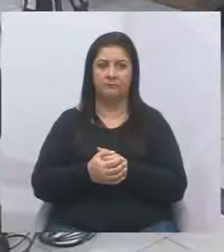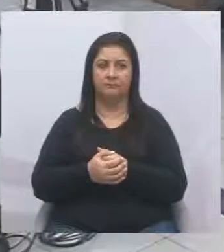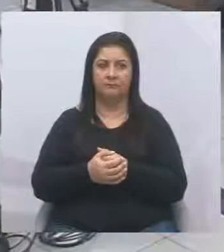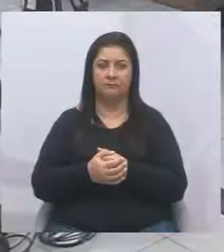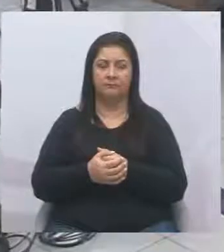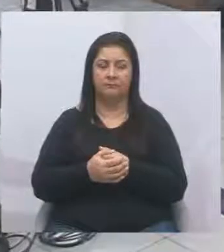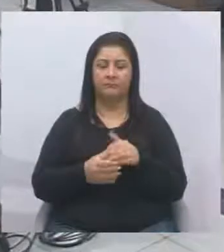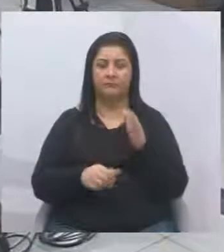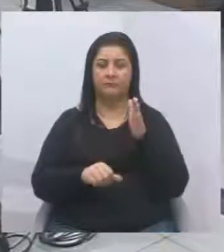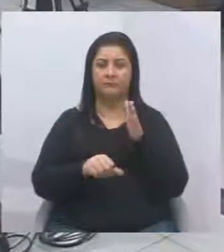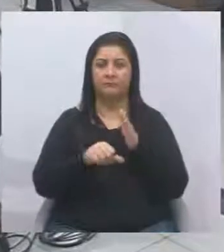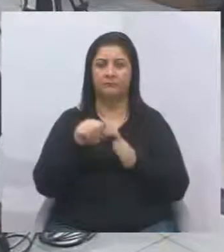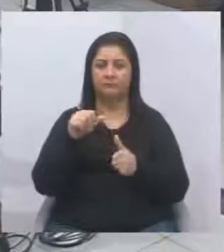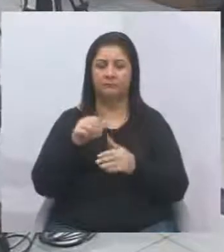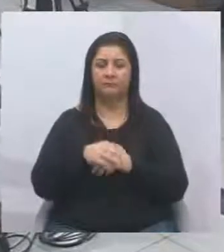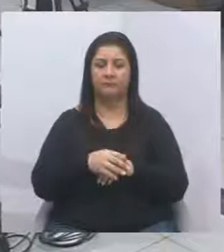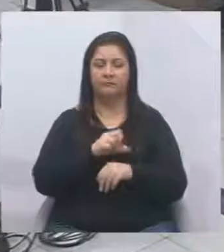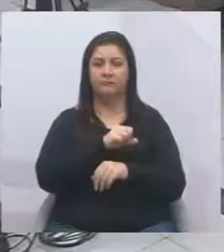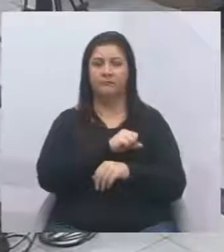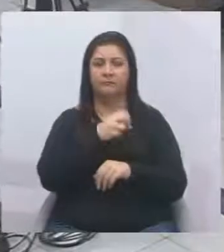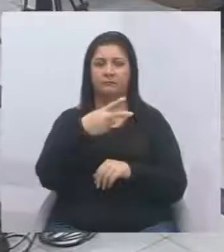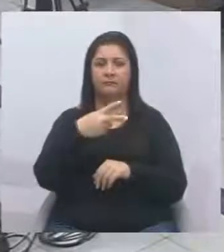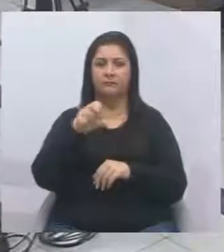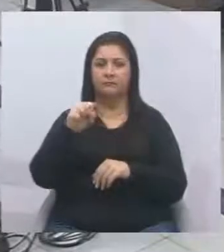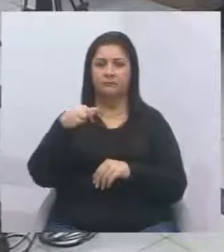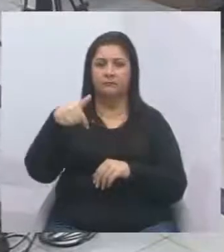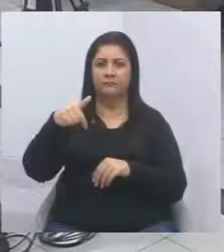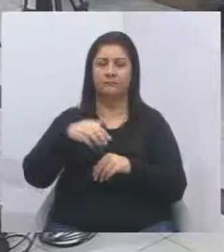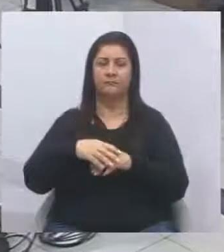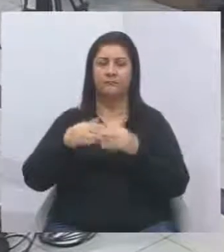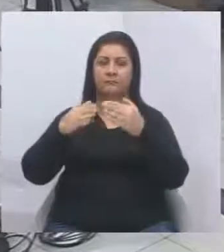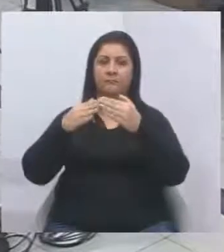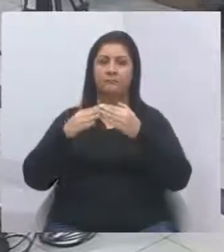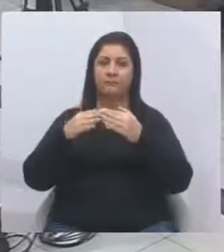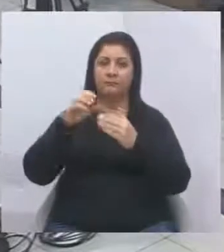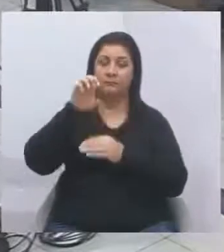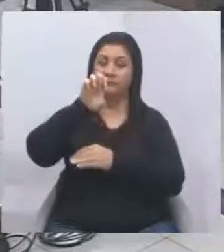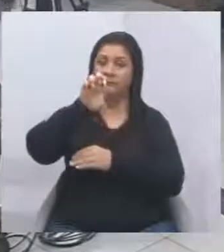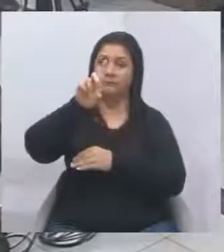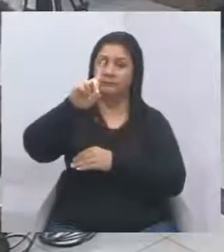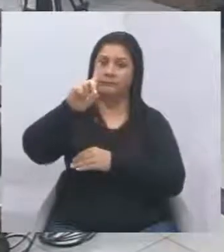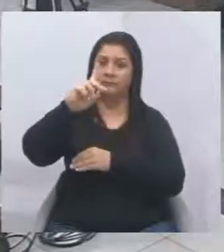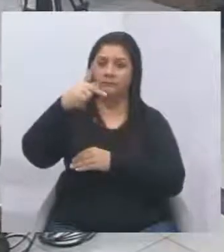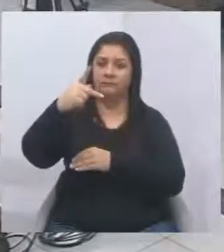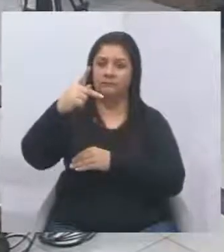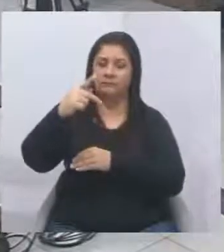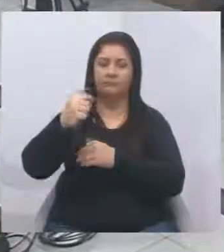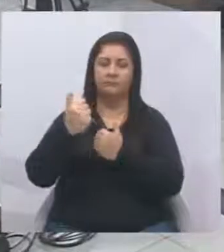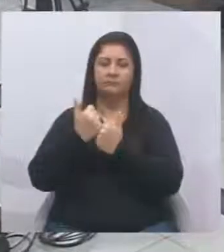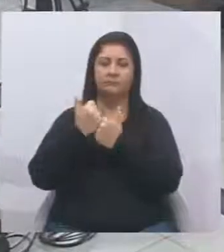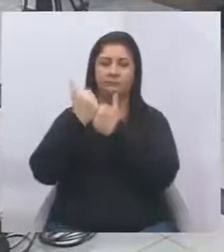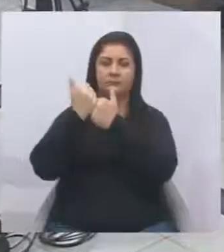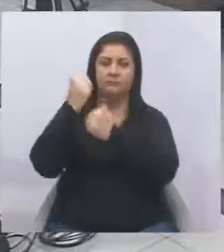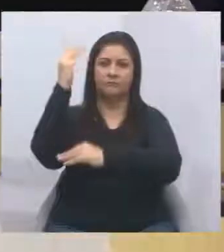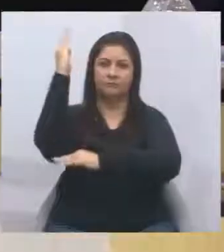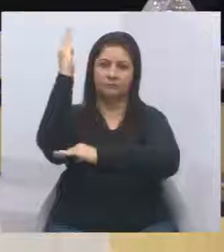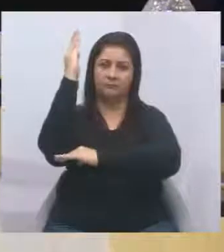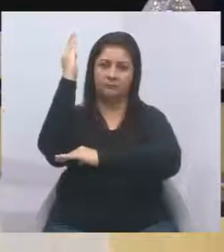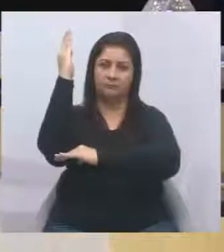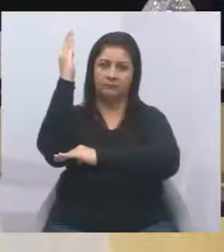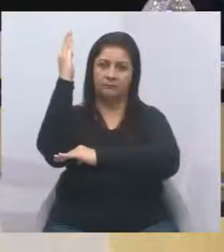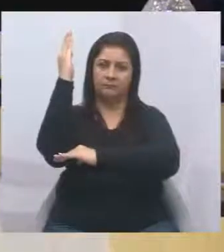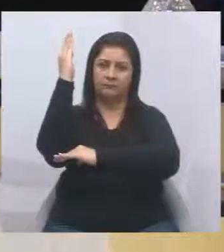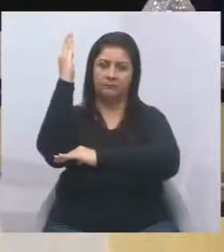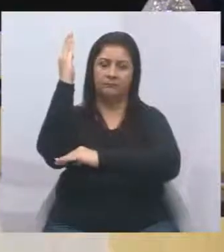Primeiro requerimento 287, a EDP solicitando a urgente substituição de poste de madeira por